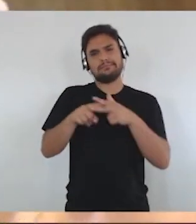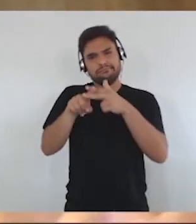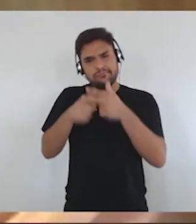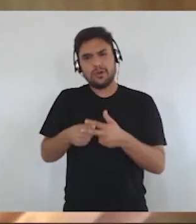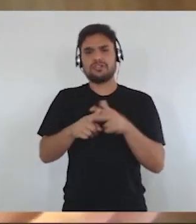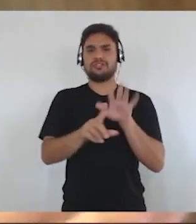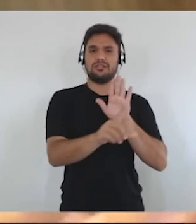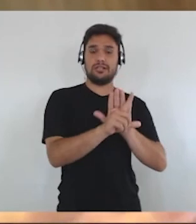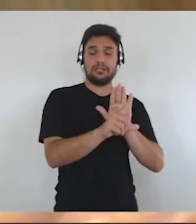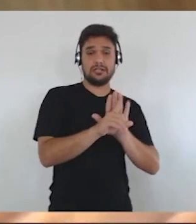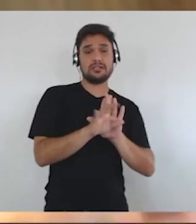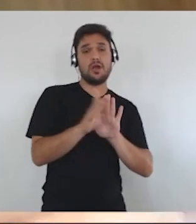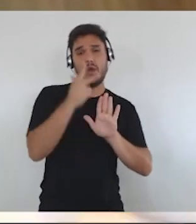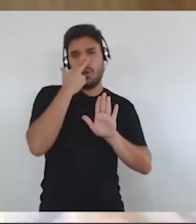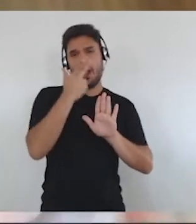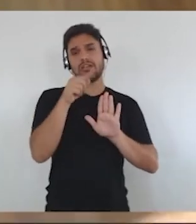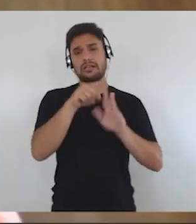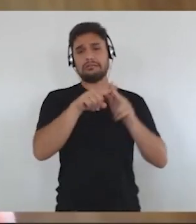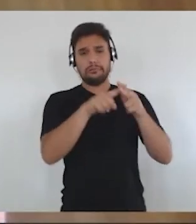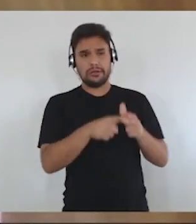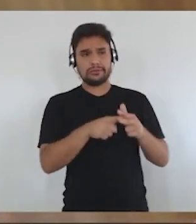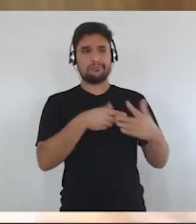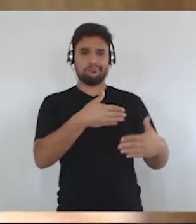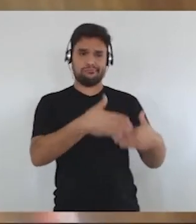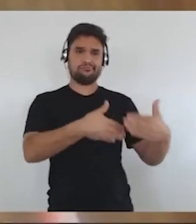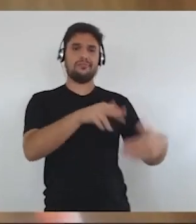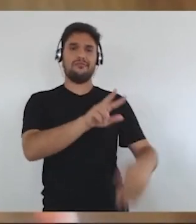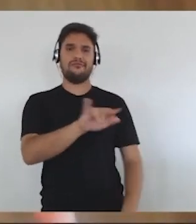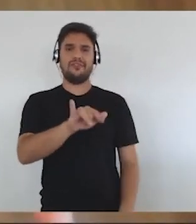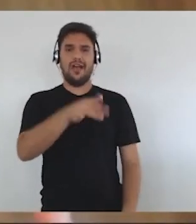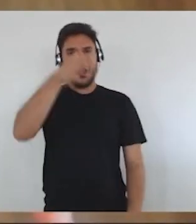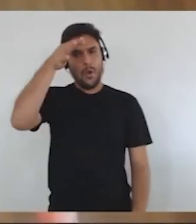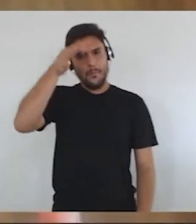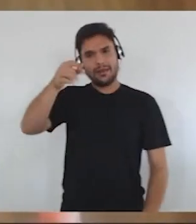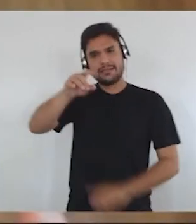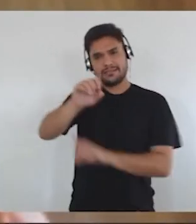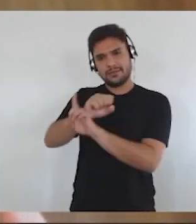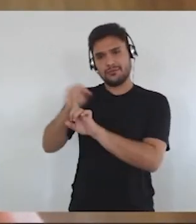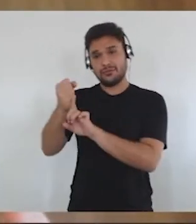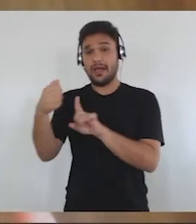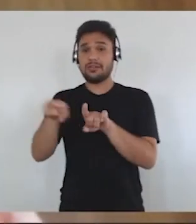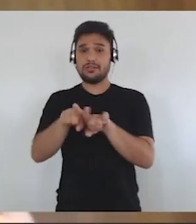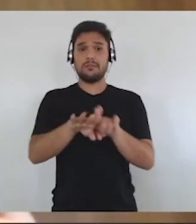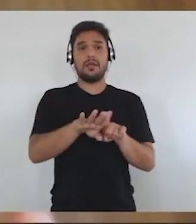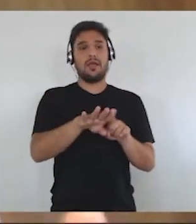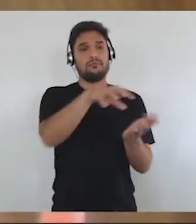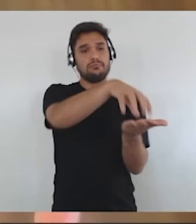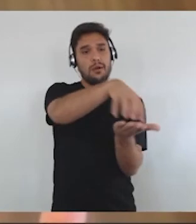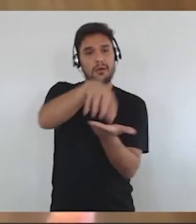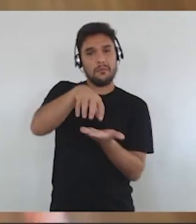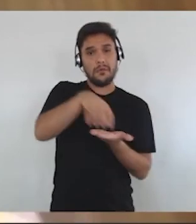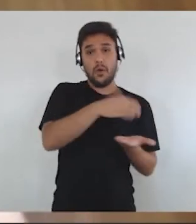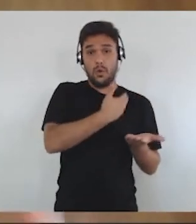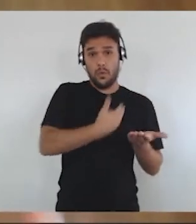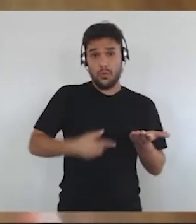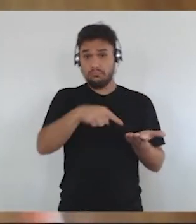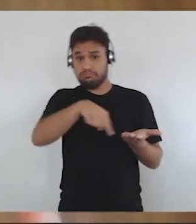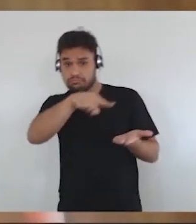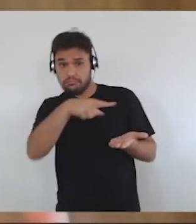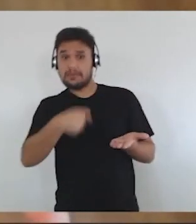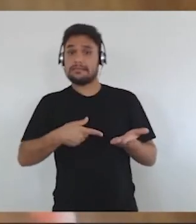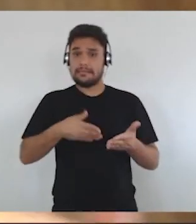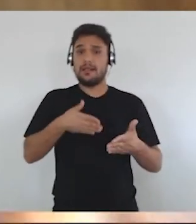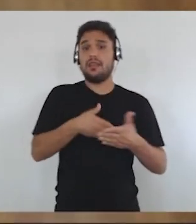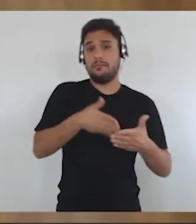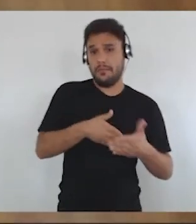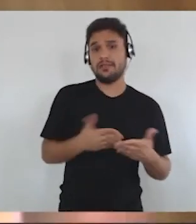e eu não tenho dúvida que a correção será feita ao longo da história, com a compreensão da sociedade, de que os órgãos públicos têm que ter limites, que não há fins que justifiquem